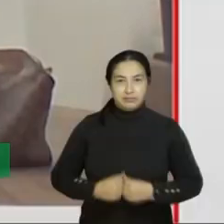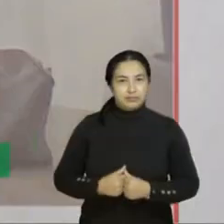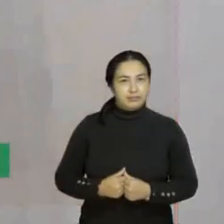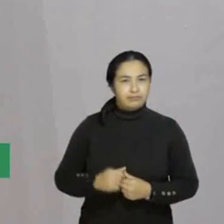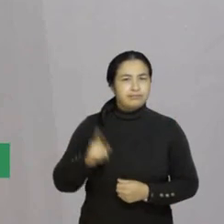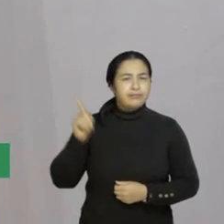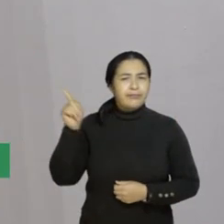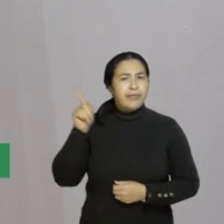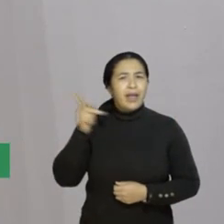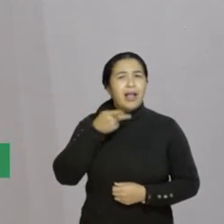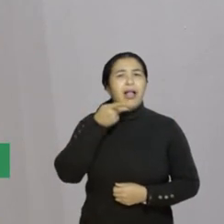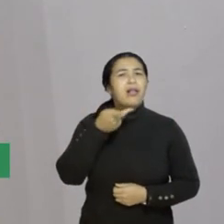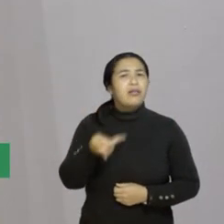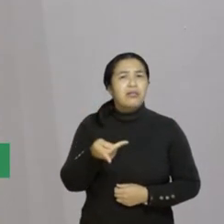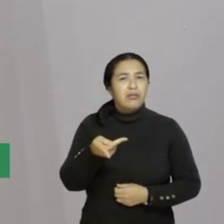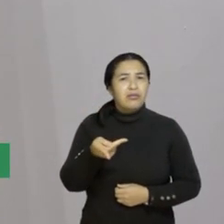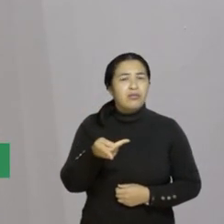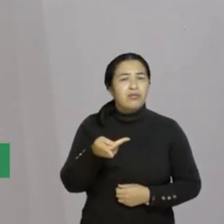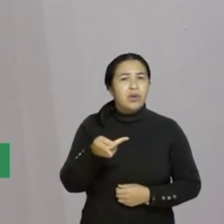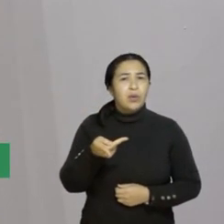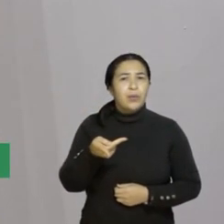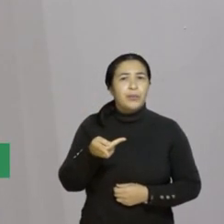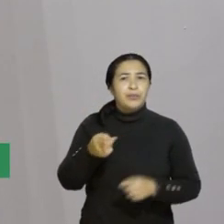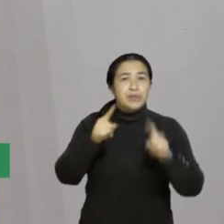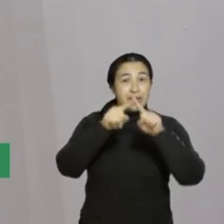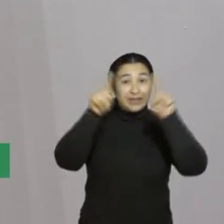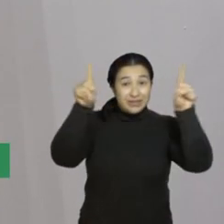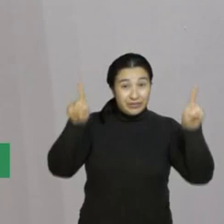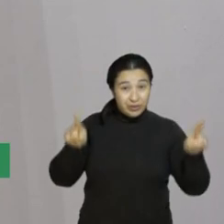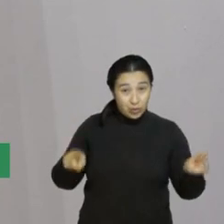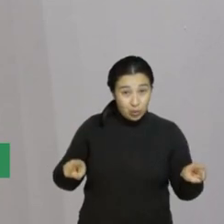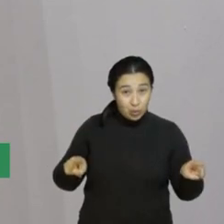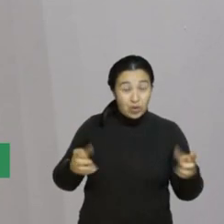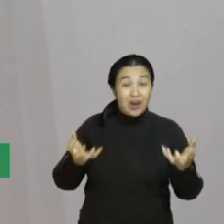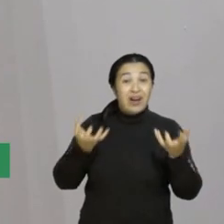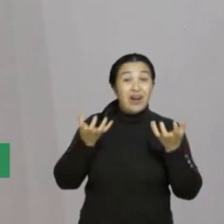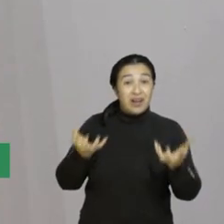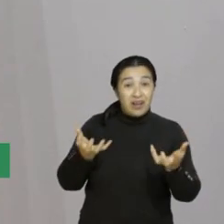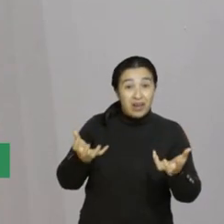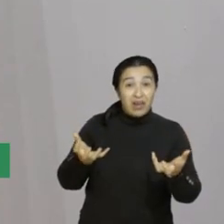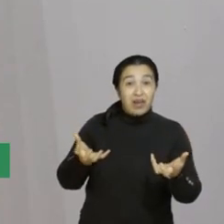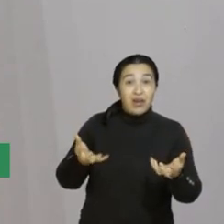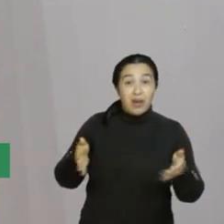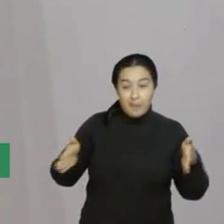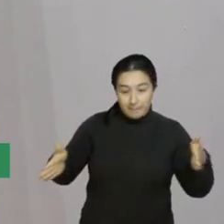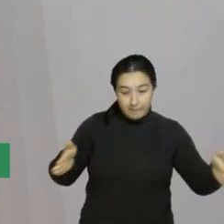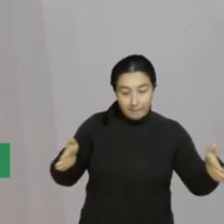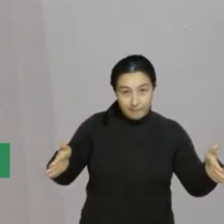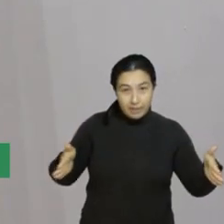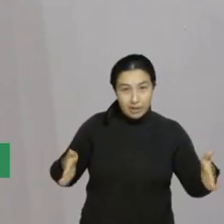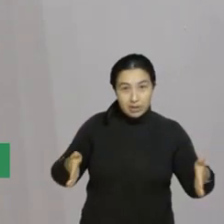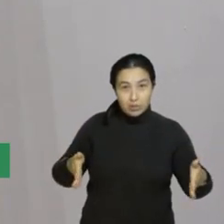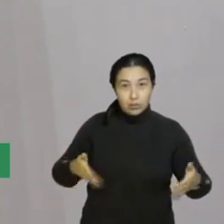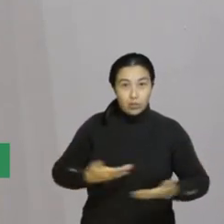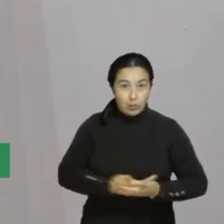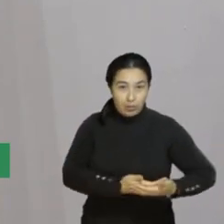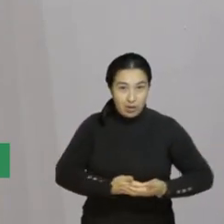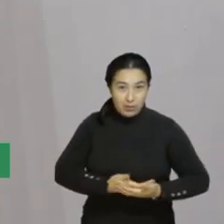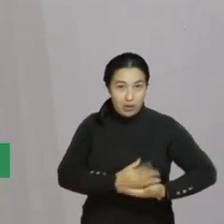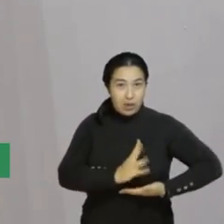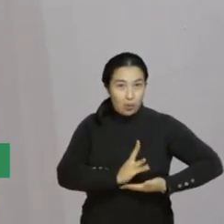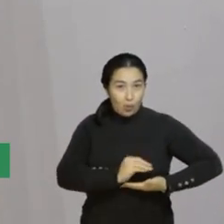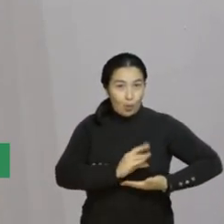ocasião, as servidoras estavam pleiteando a oportunidade de, durante o período de amamentação,